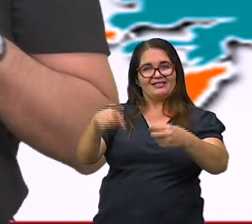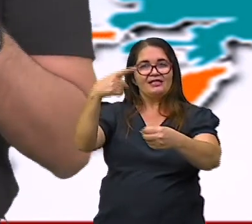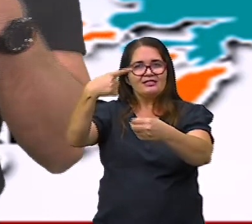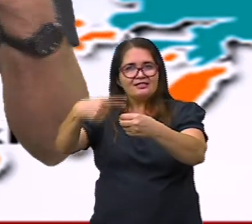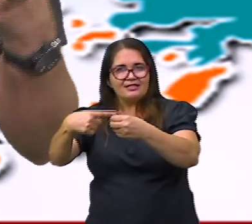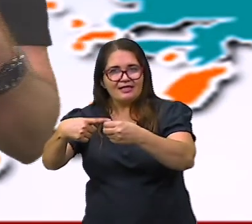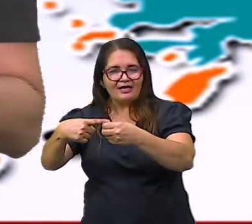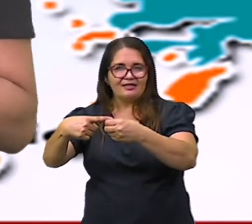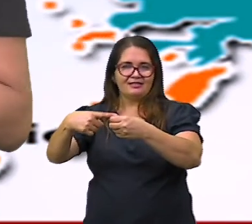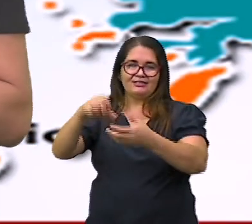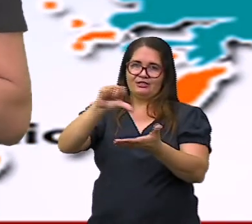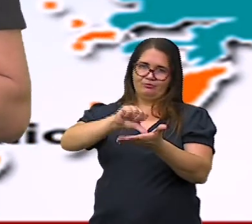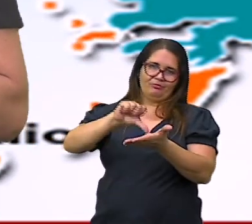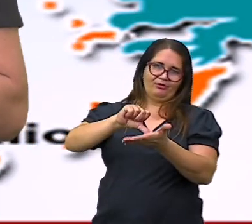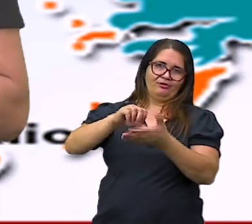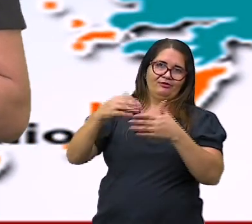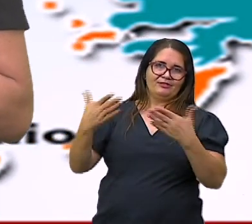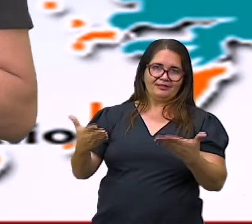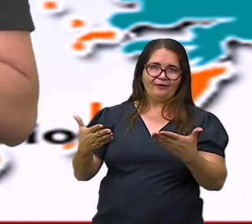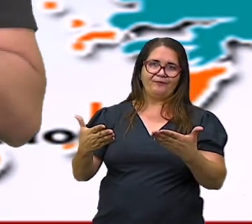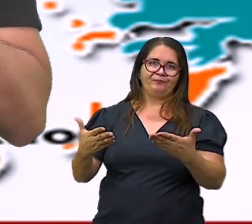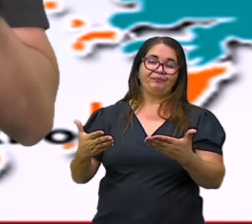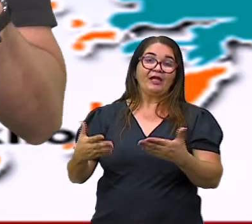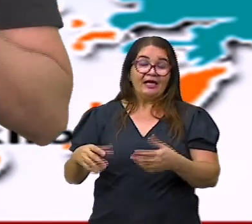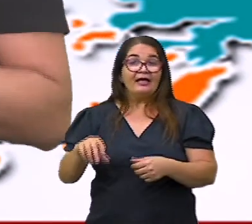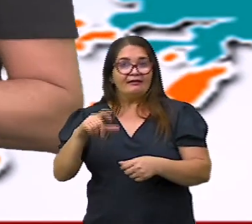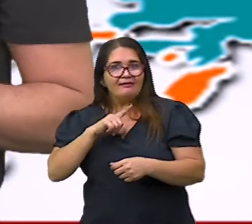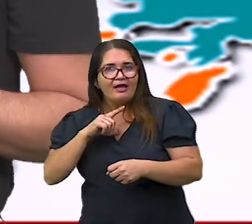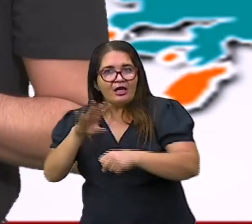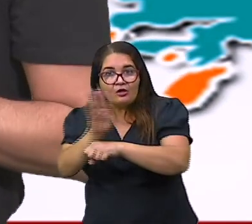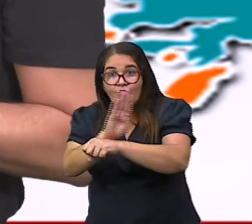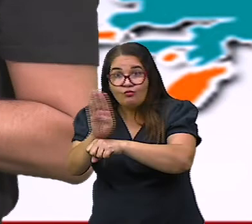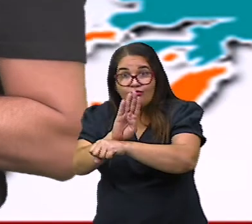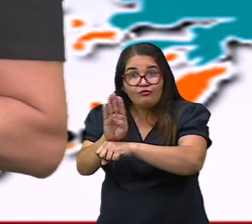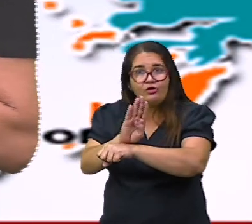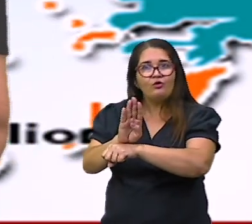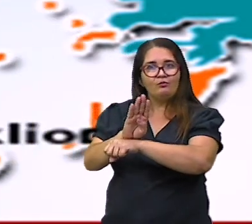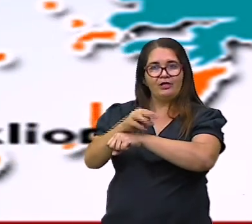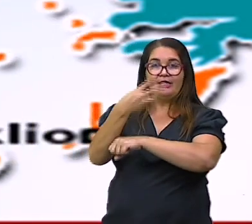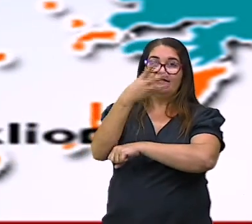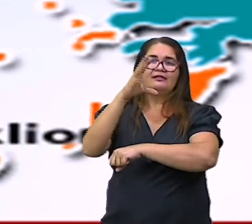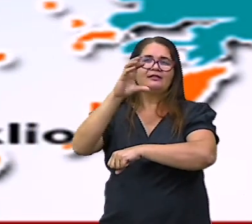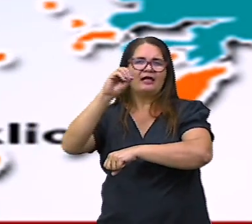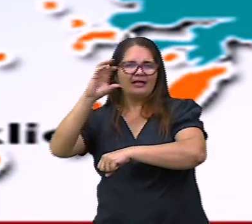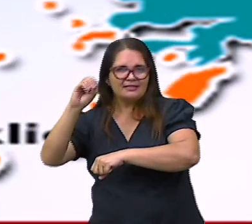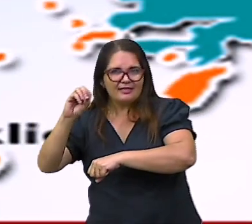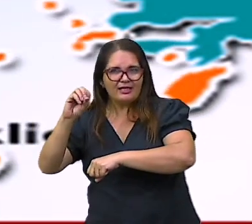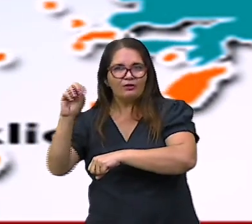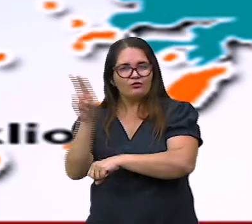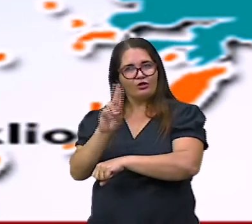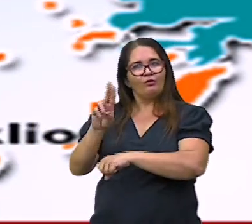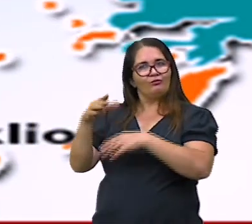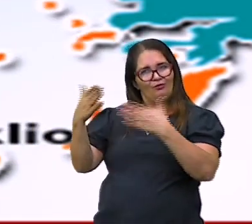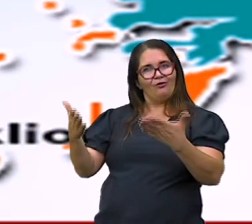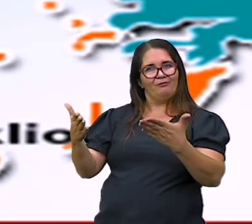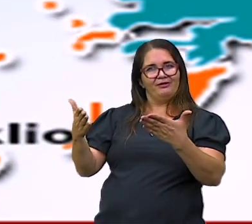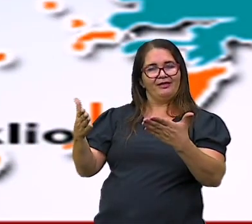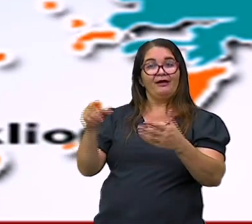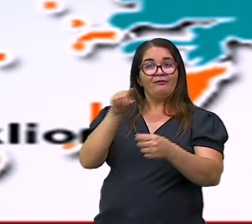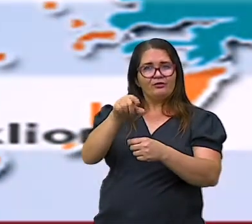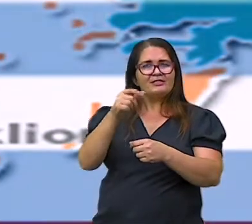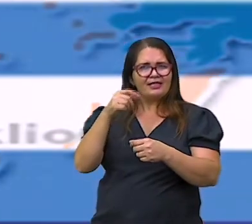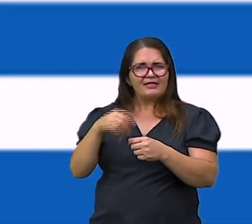Guerreiros para o mandato de 1 ano, atuando como auxiliares na tomada de decisão dos reis.